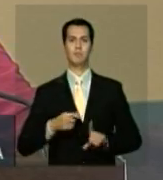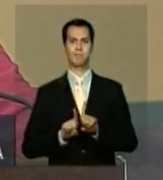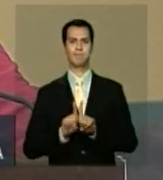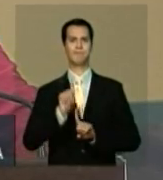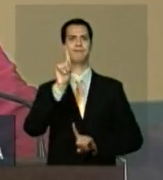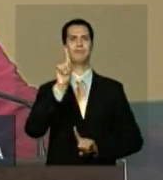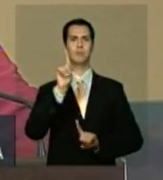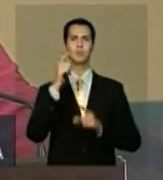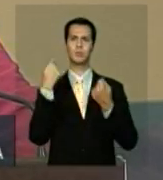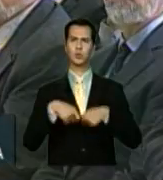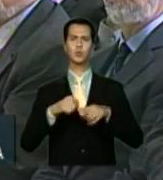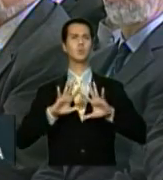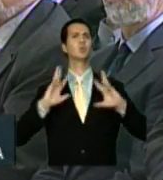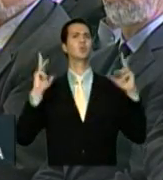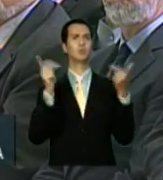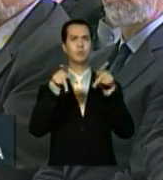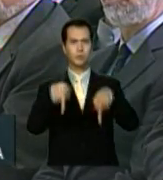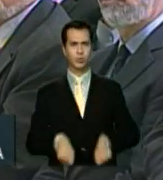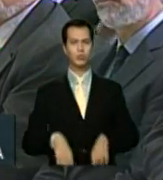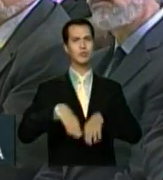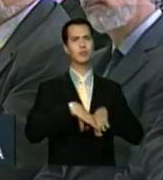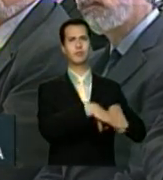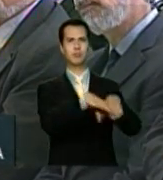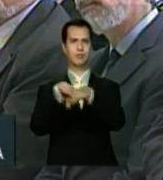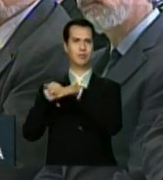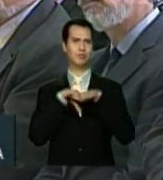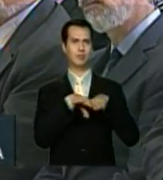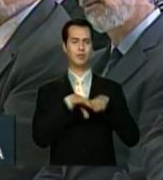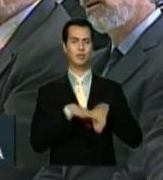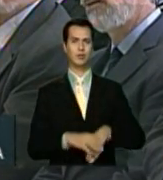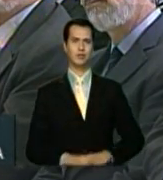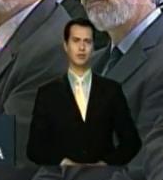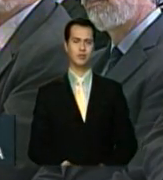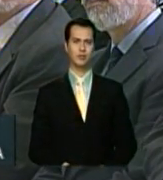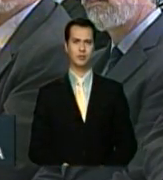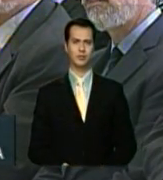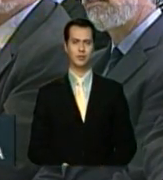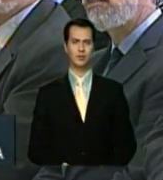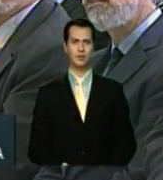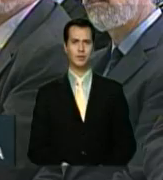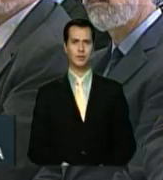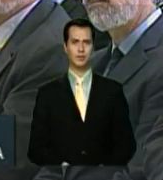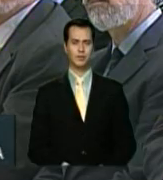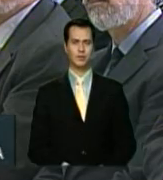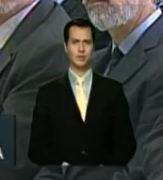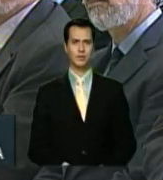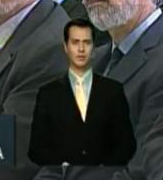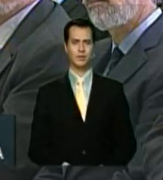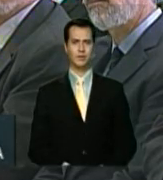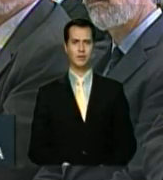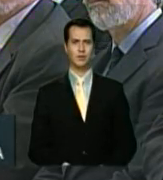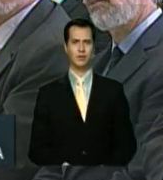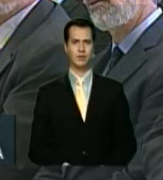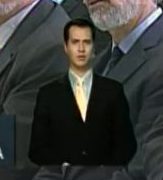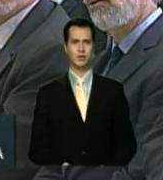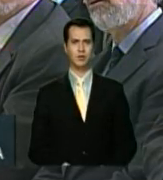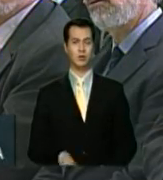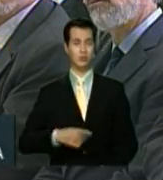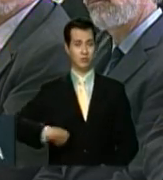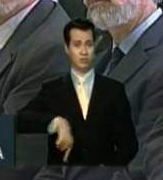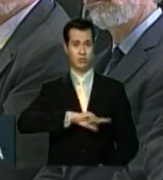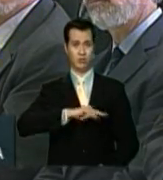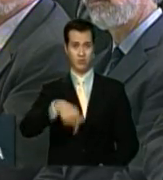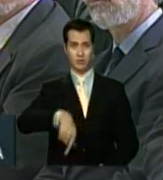iguais para todos os brasileiros um país que não vai se conformar jamais